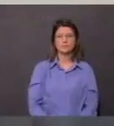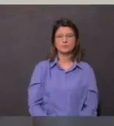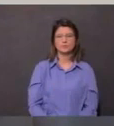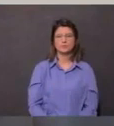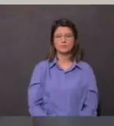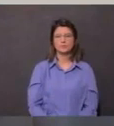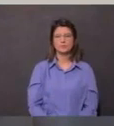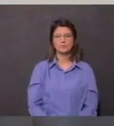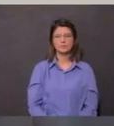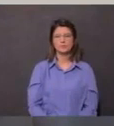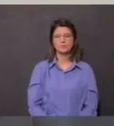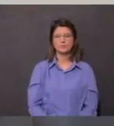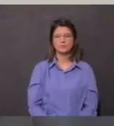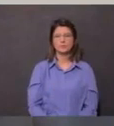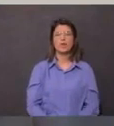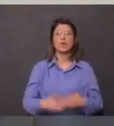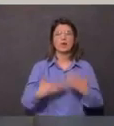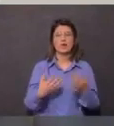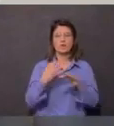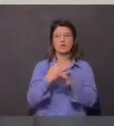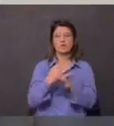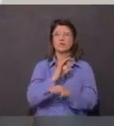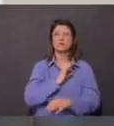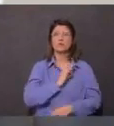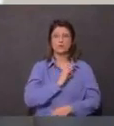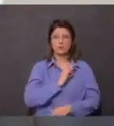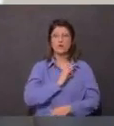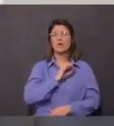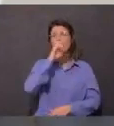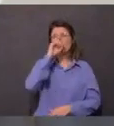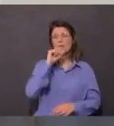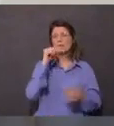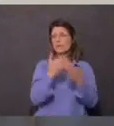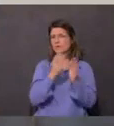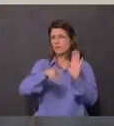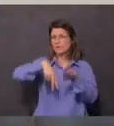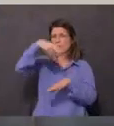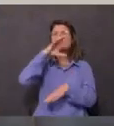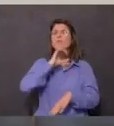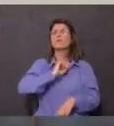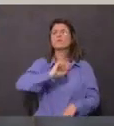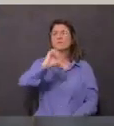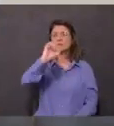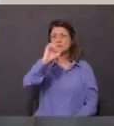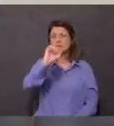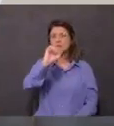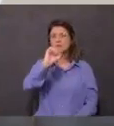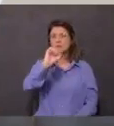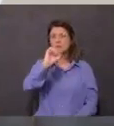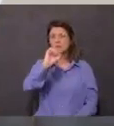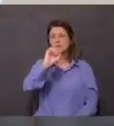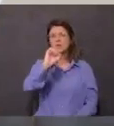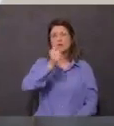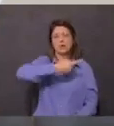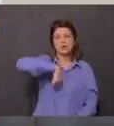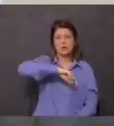Memores igitur mortis et resurrectionis eius. Tibi, Domine, panem vitae et